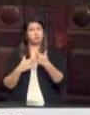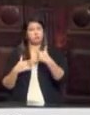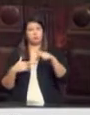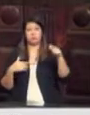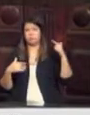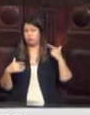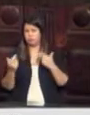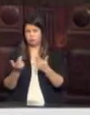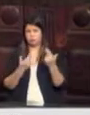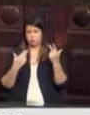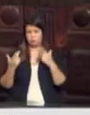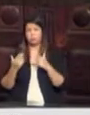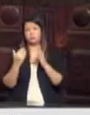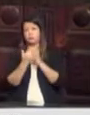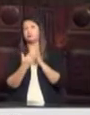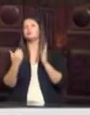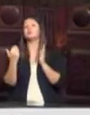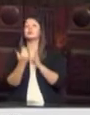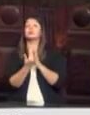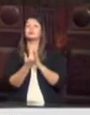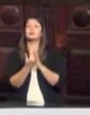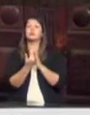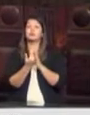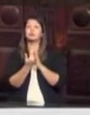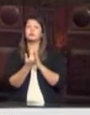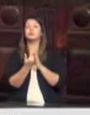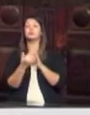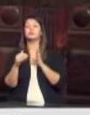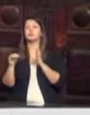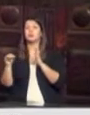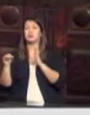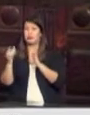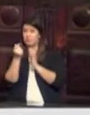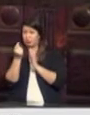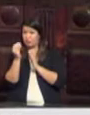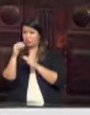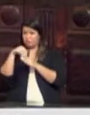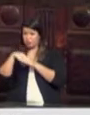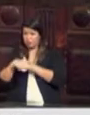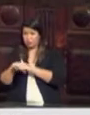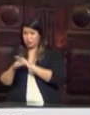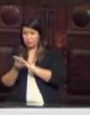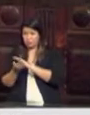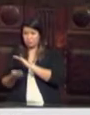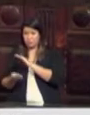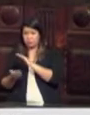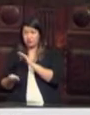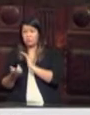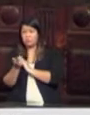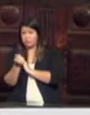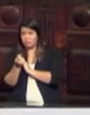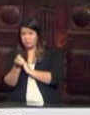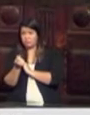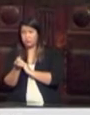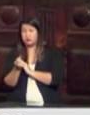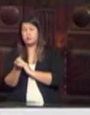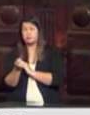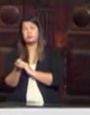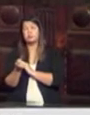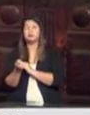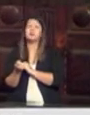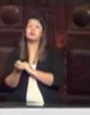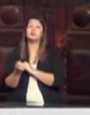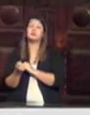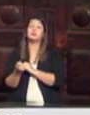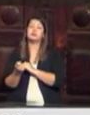e aí acrescentou em negritos, e os créditos armazenados na forma de valores monetários, e